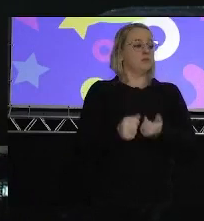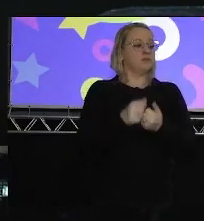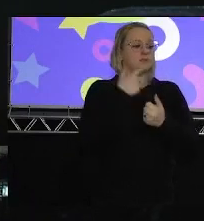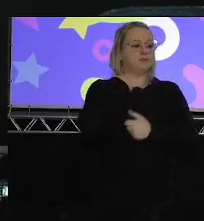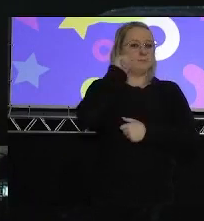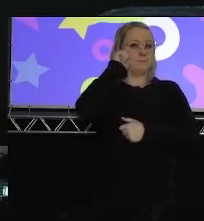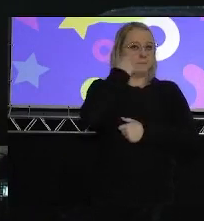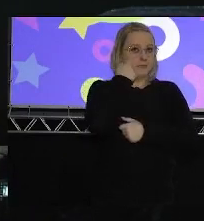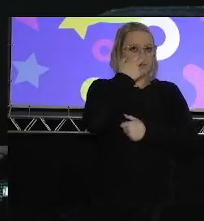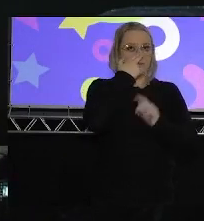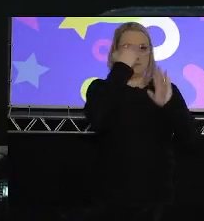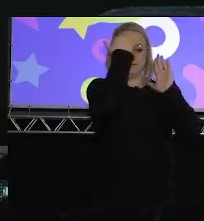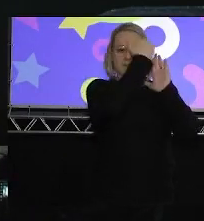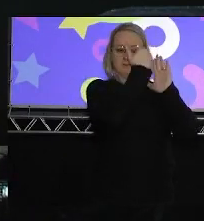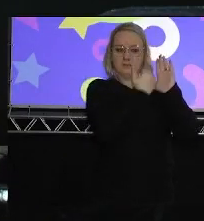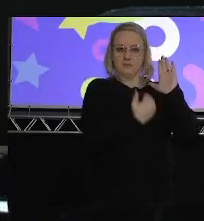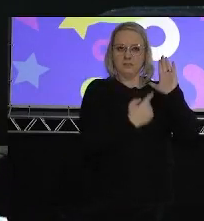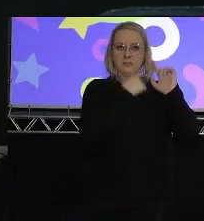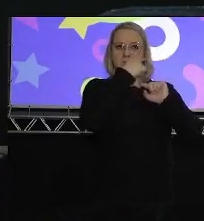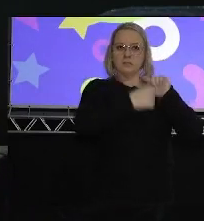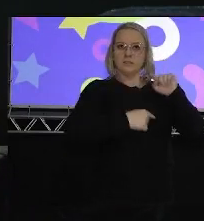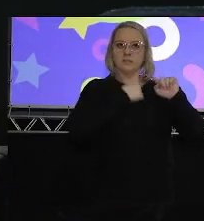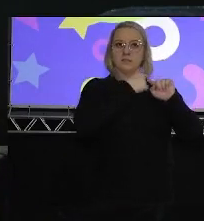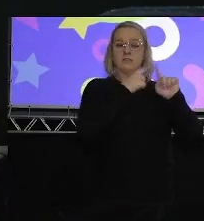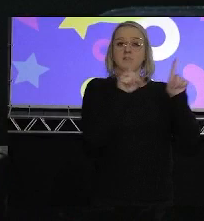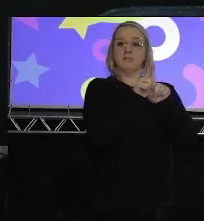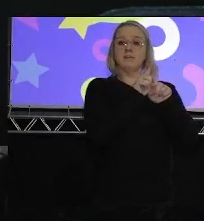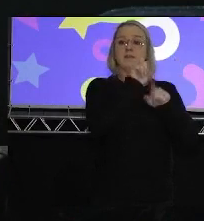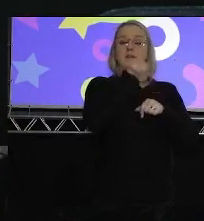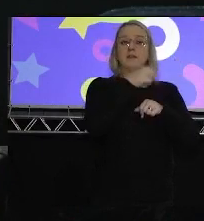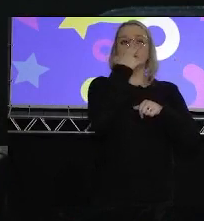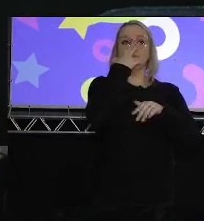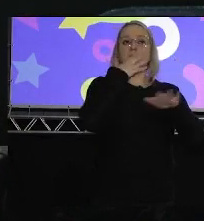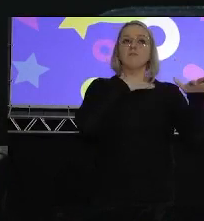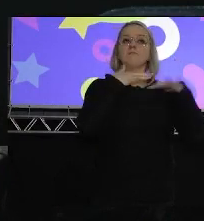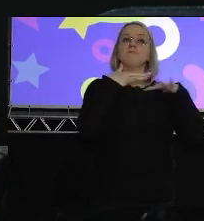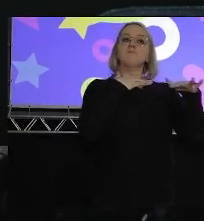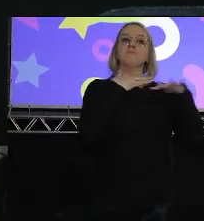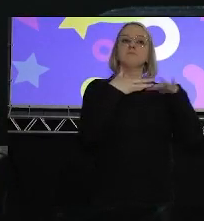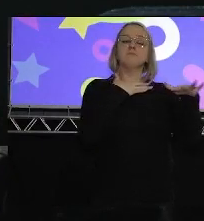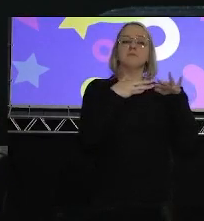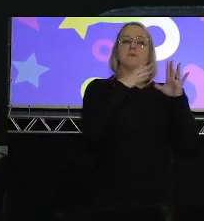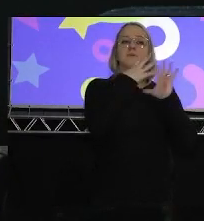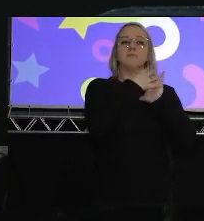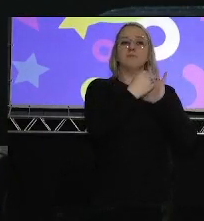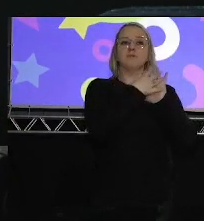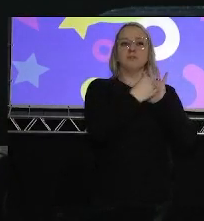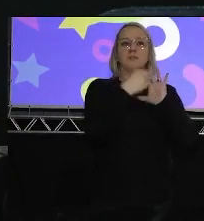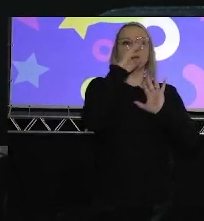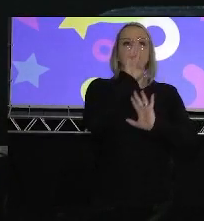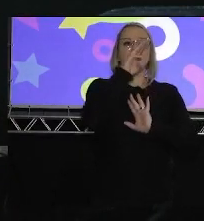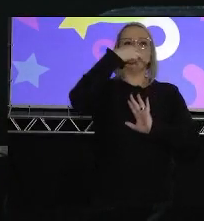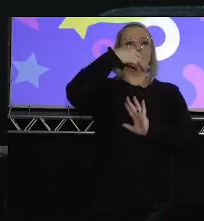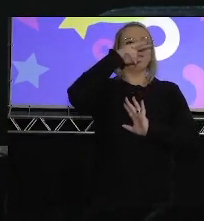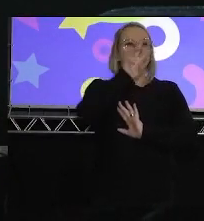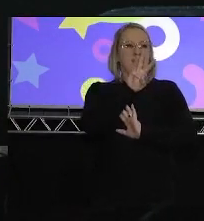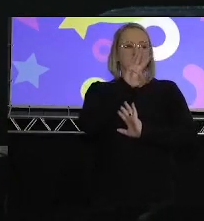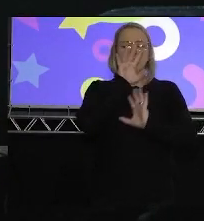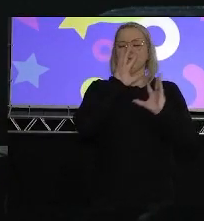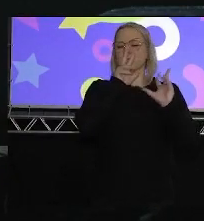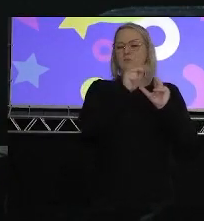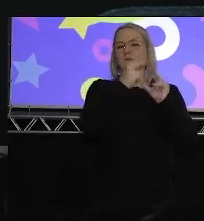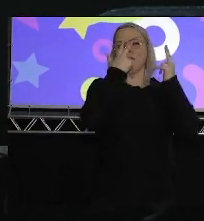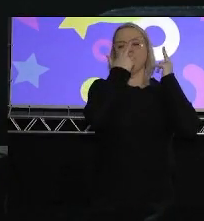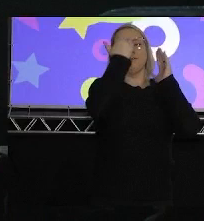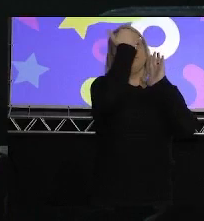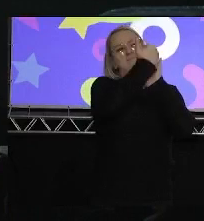são as etapas do fluxo do Jira, que são etapas de fluxo padrão da BMW, por exemplo, no mundo todo. Todo mundo tem essas etapas. Todos